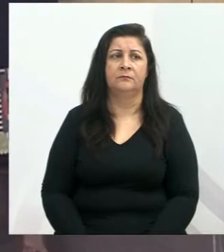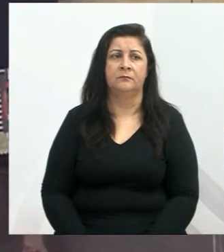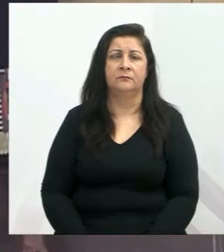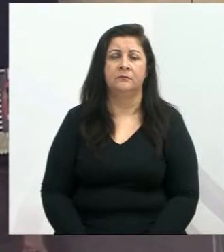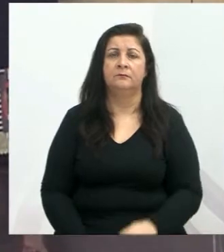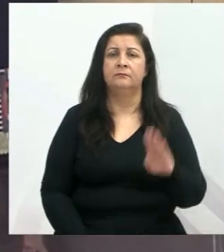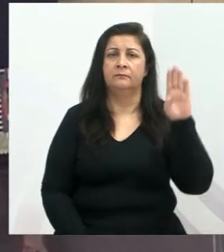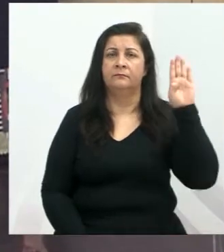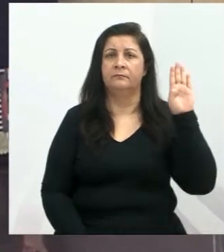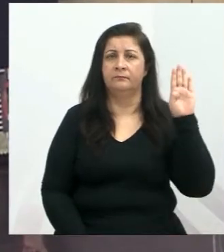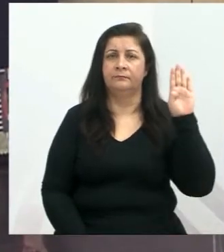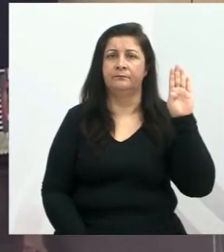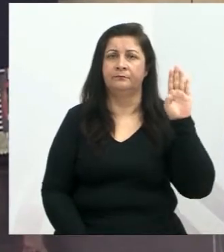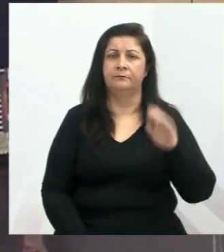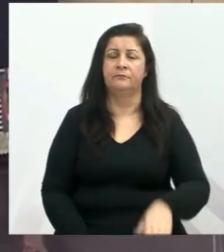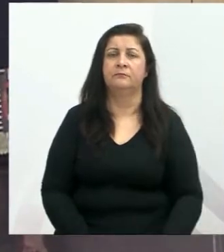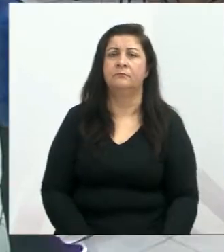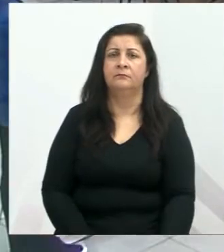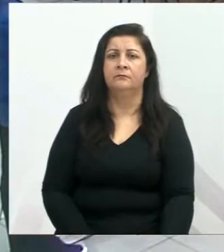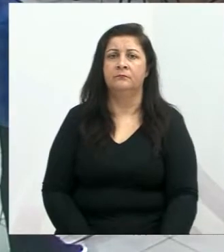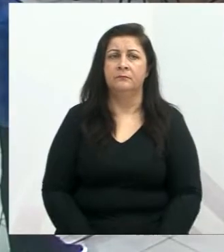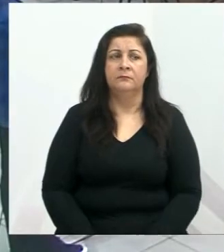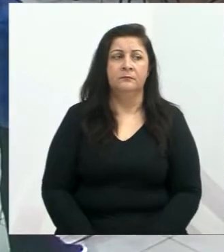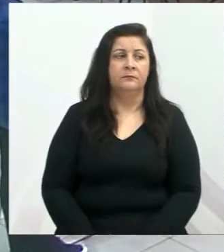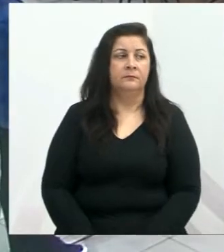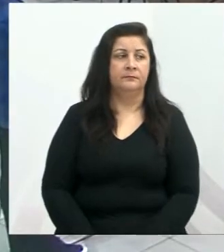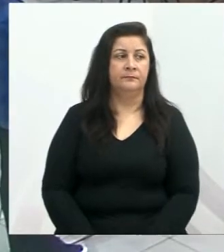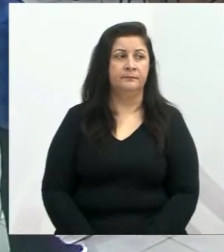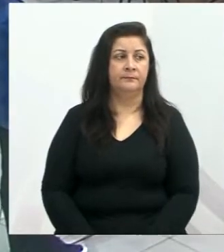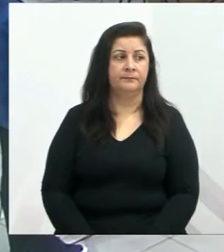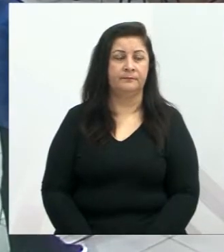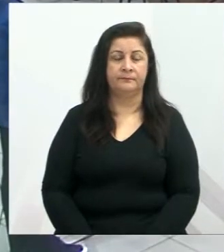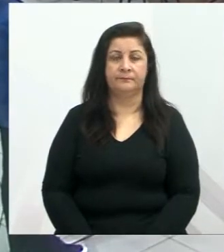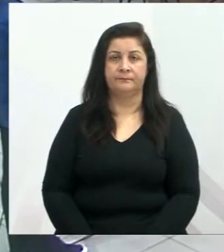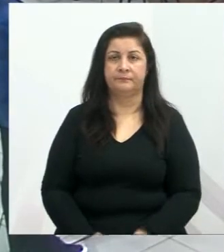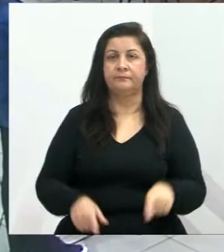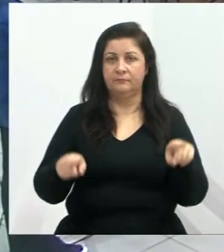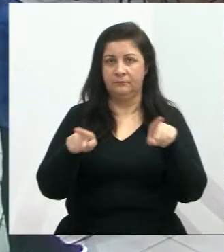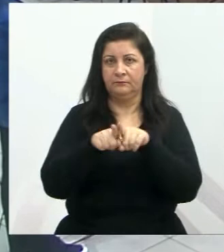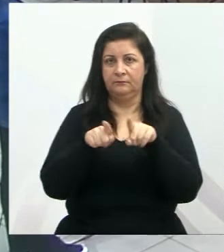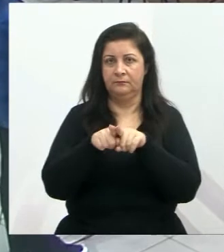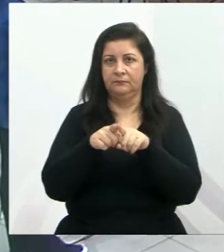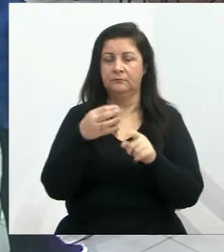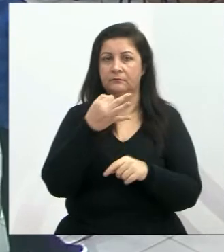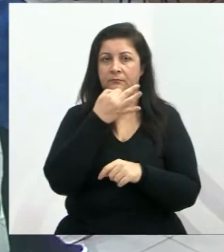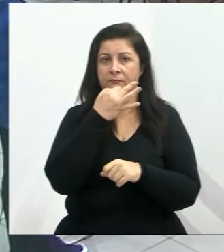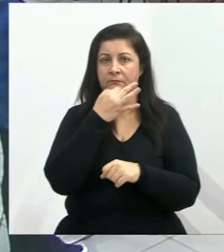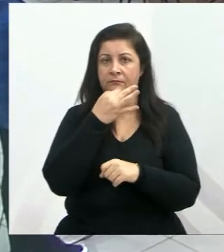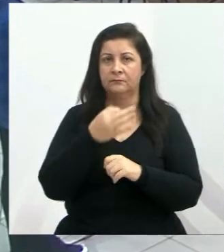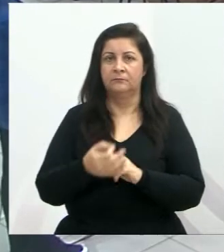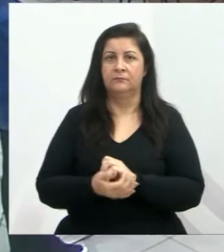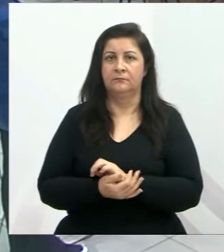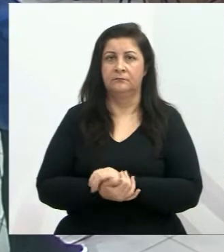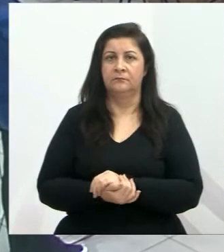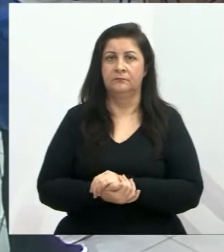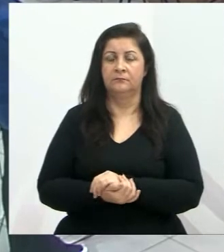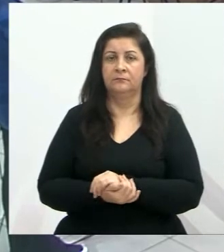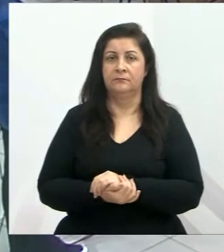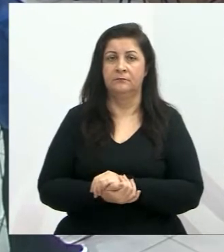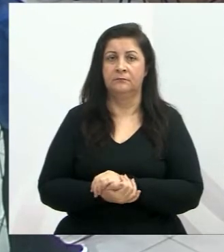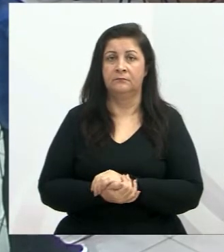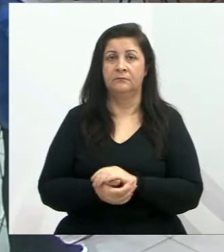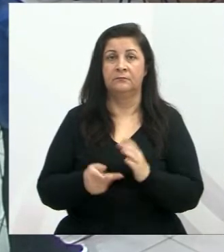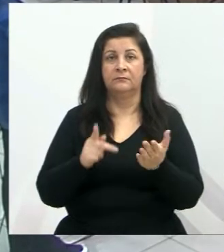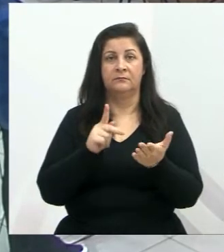Vereador Rogério Timóteo, eu quero aqui complementar as suas palavras, dizendo que a gente, na verdade, está indo